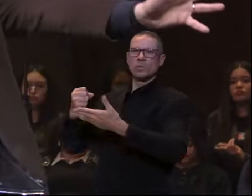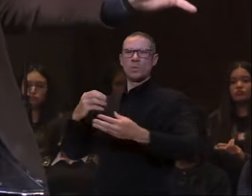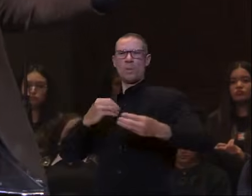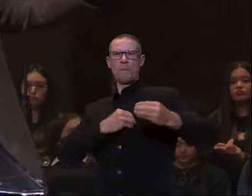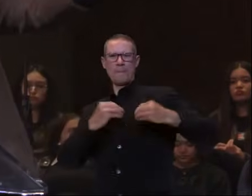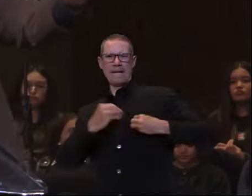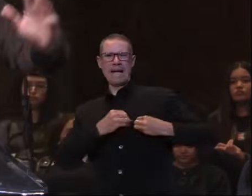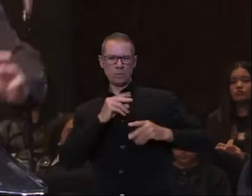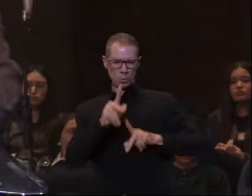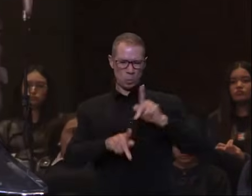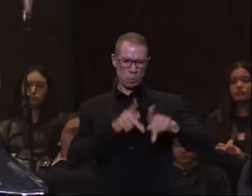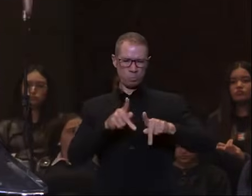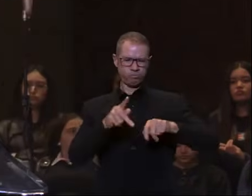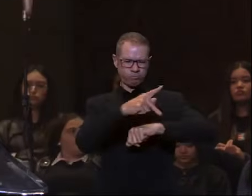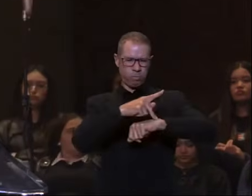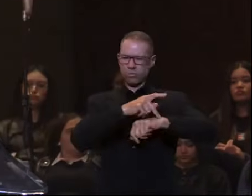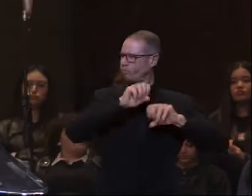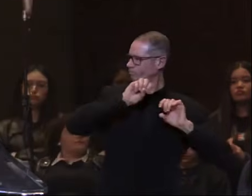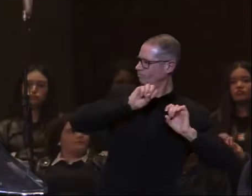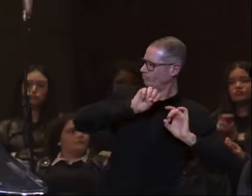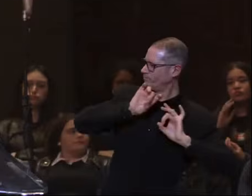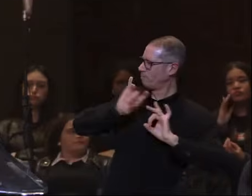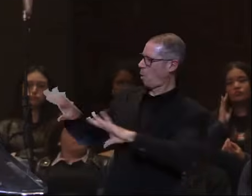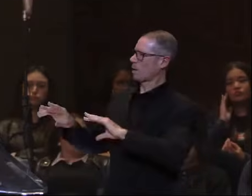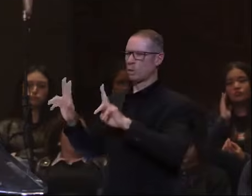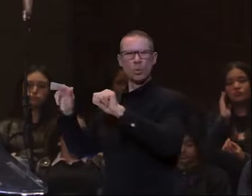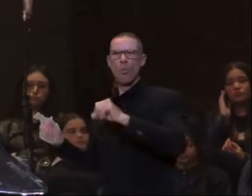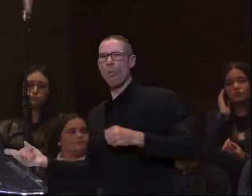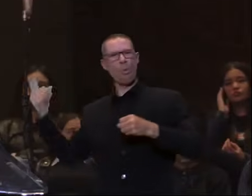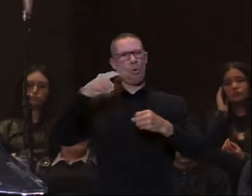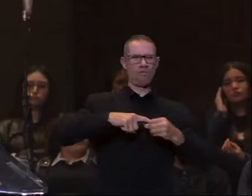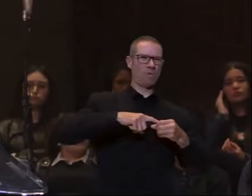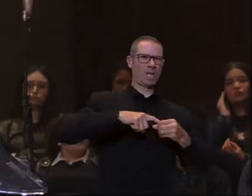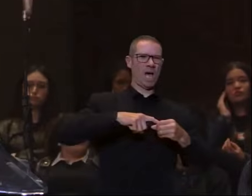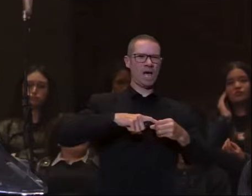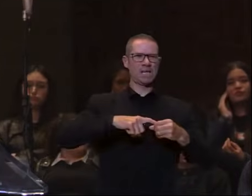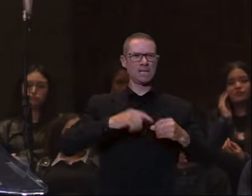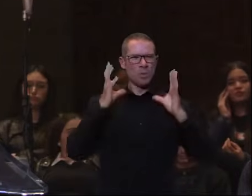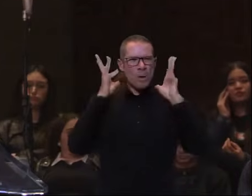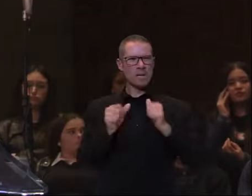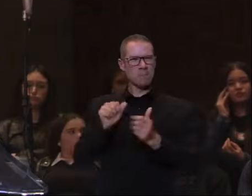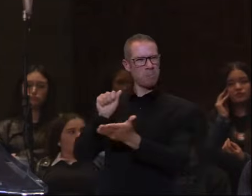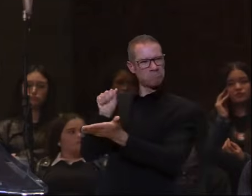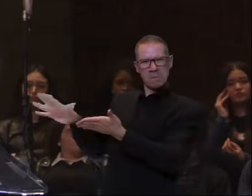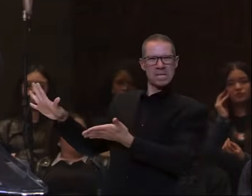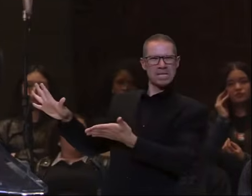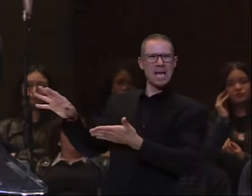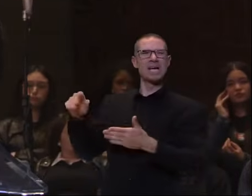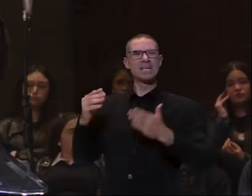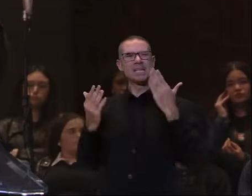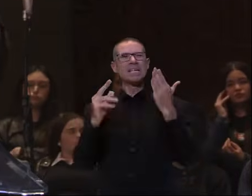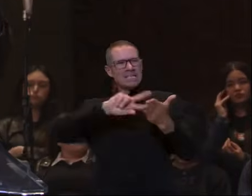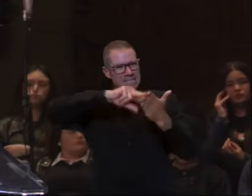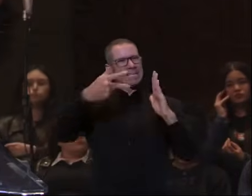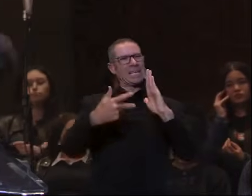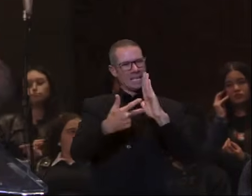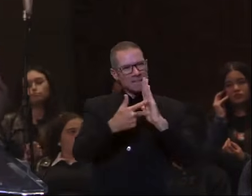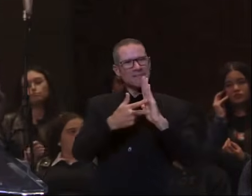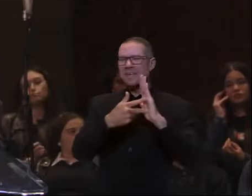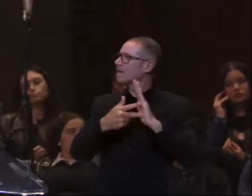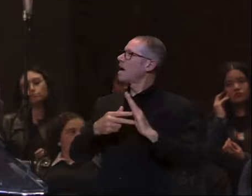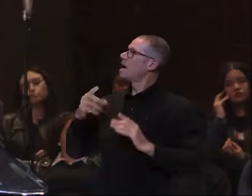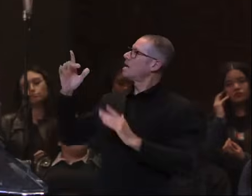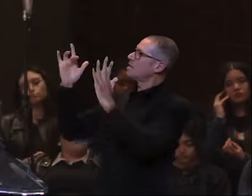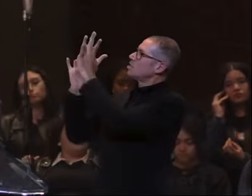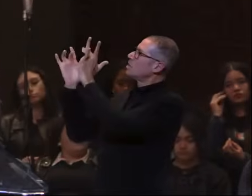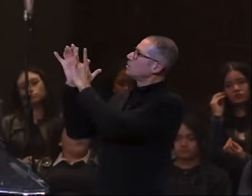povo embora, para nunca mais voltar. O perdão de Jesus significa exatamente